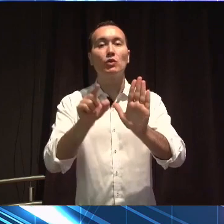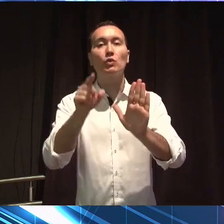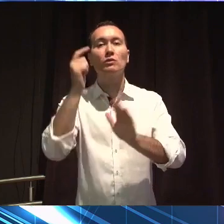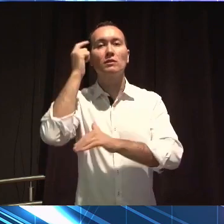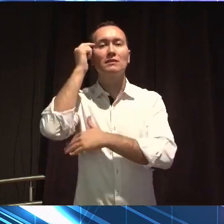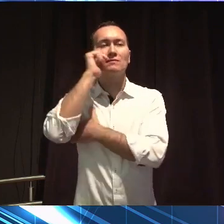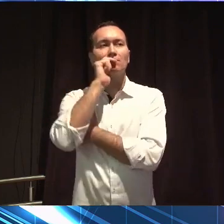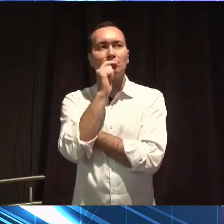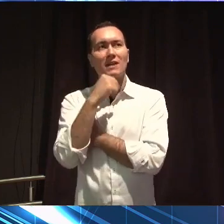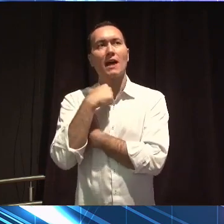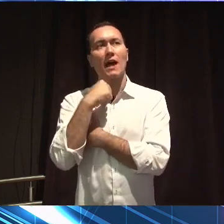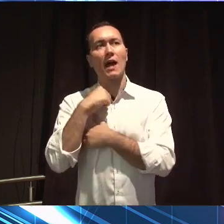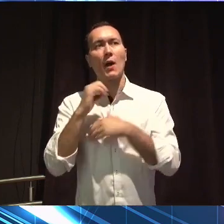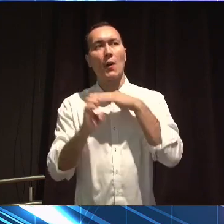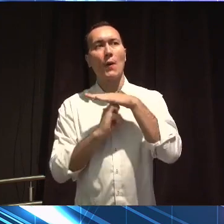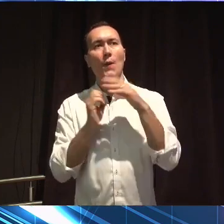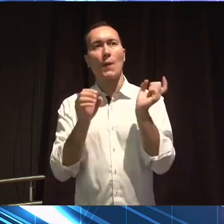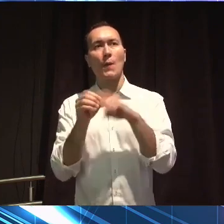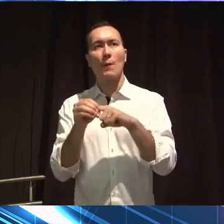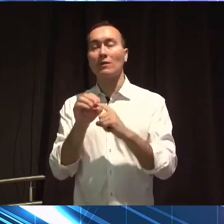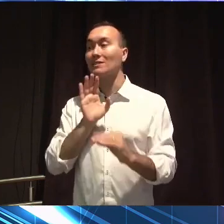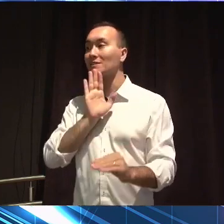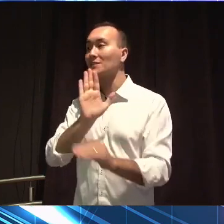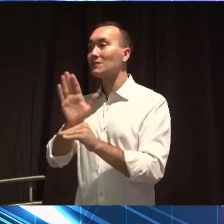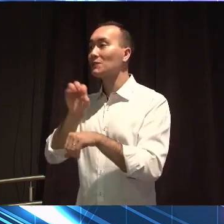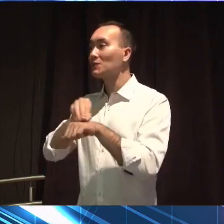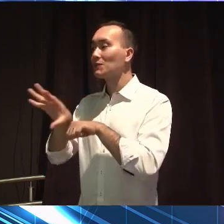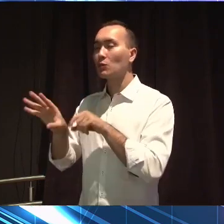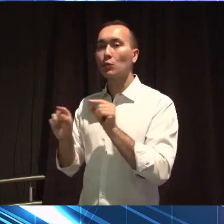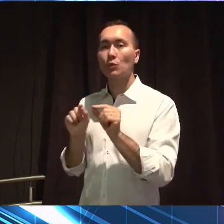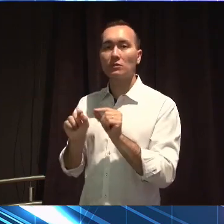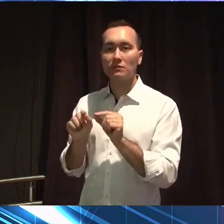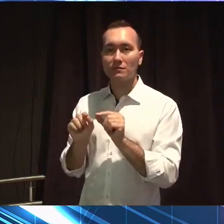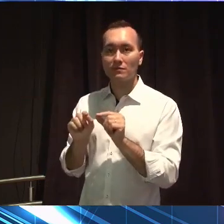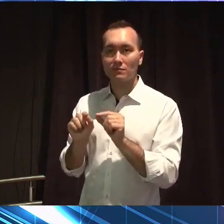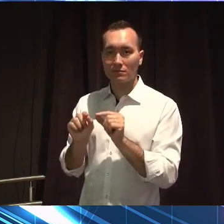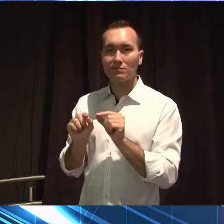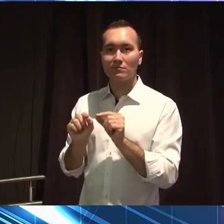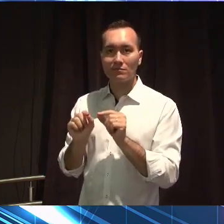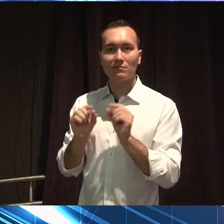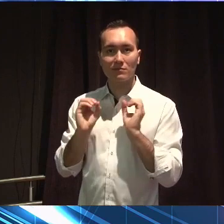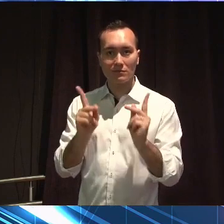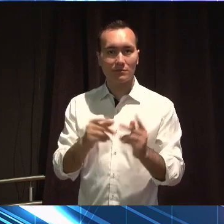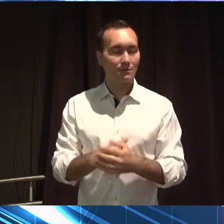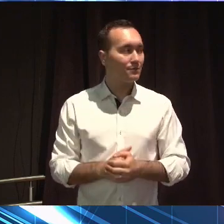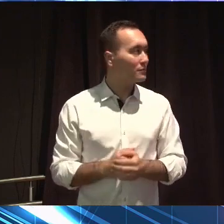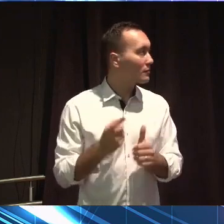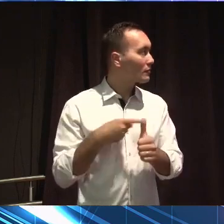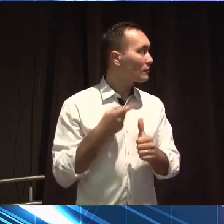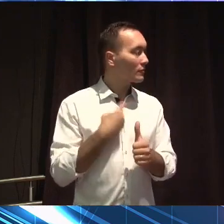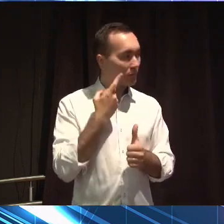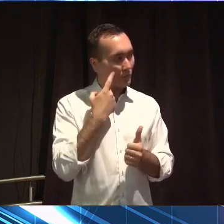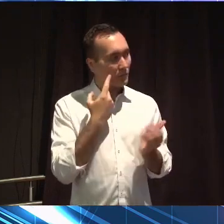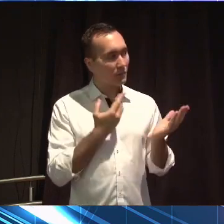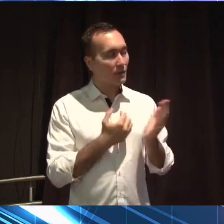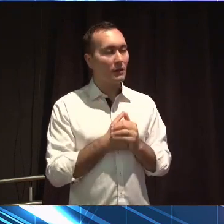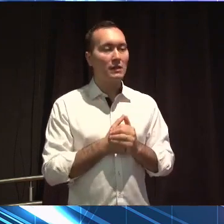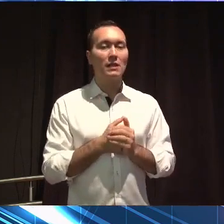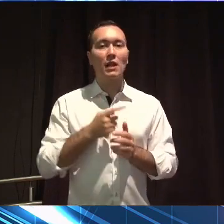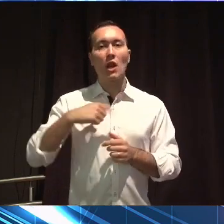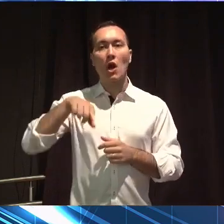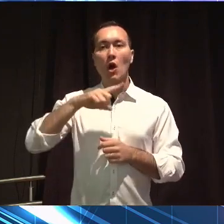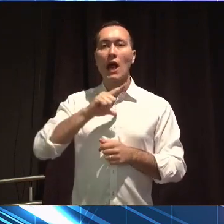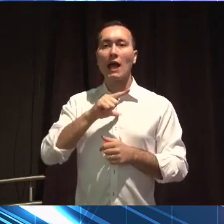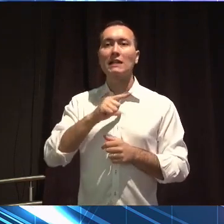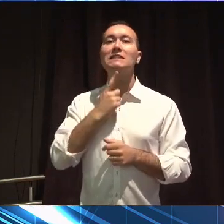nas organizações e como que a gente pode colaborar para que essas transformações aconteçam. Primeiro, a gente tem, então, a necessidade de